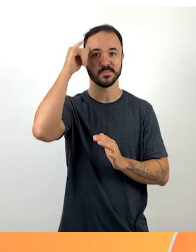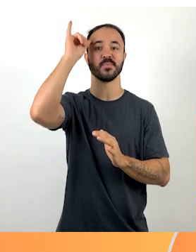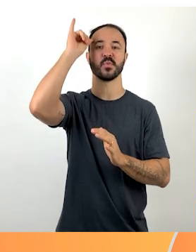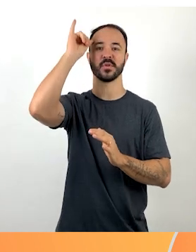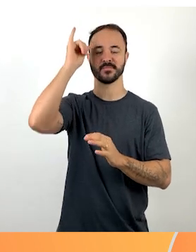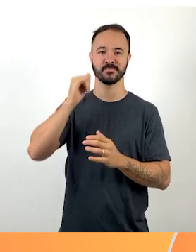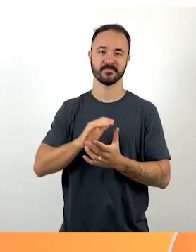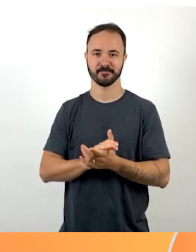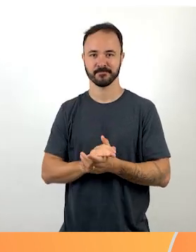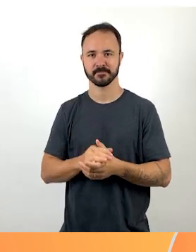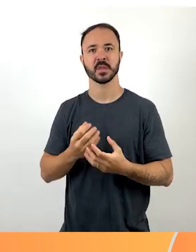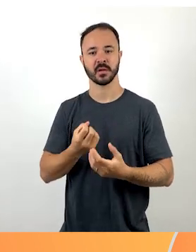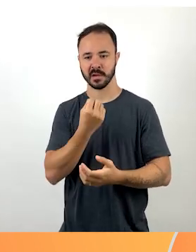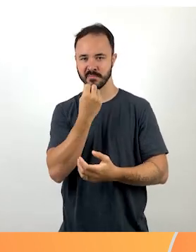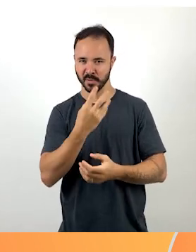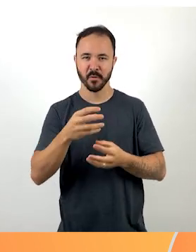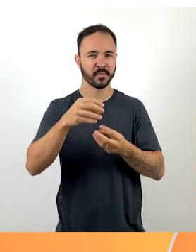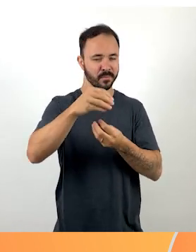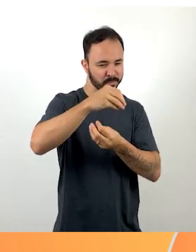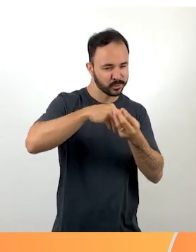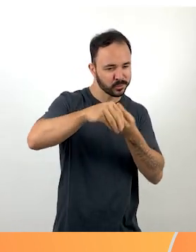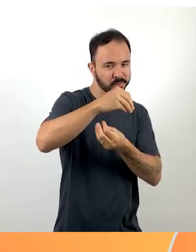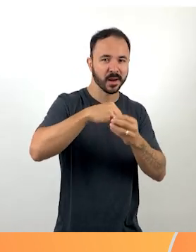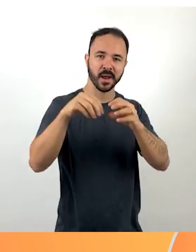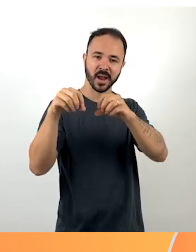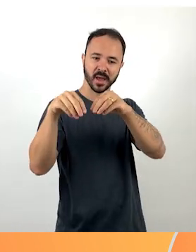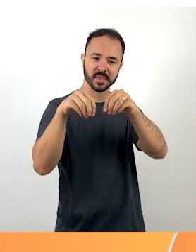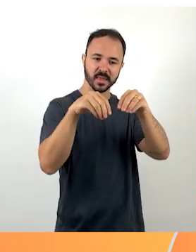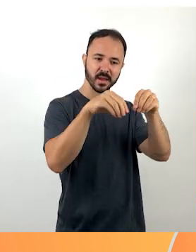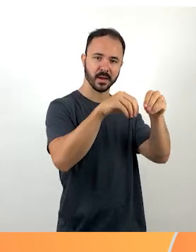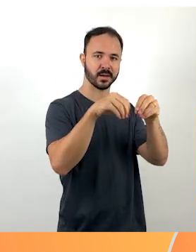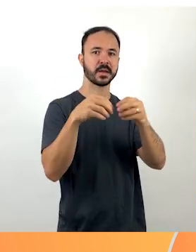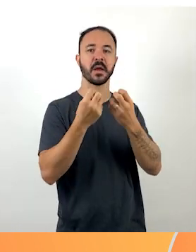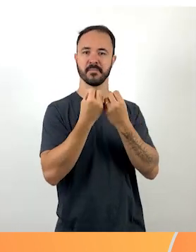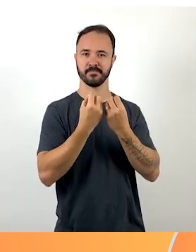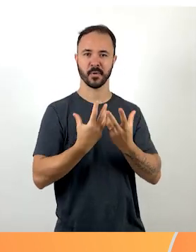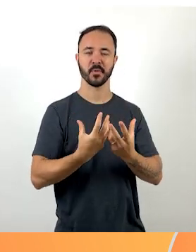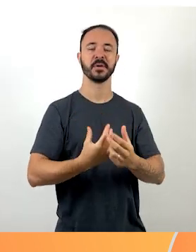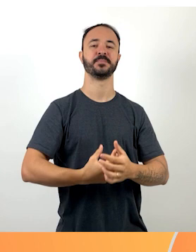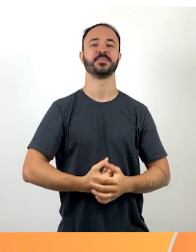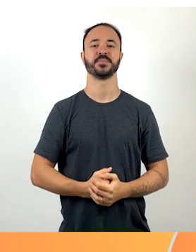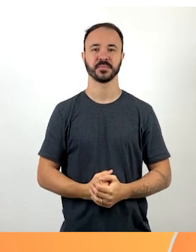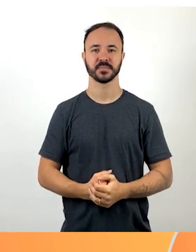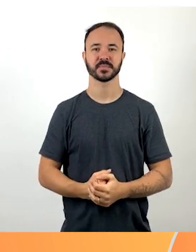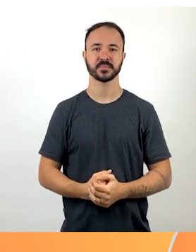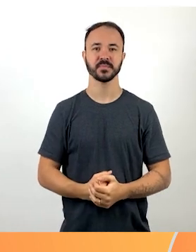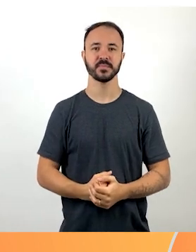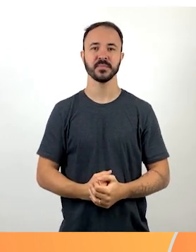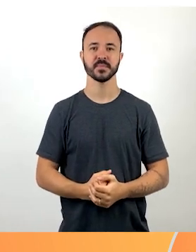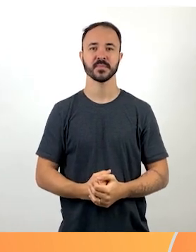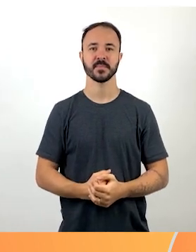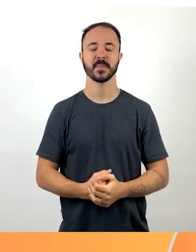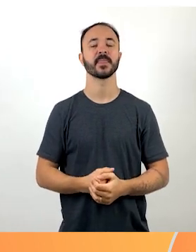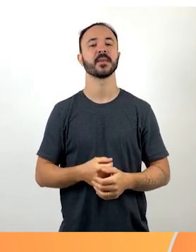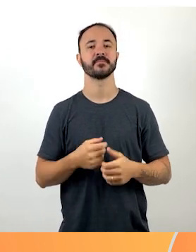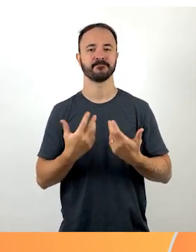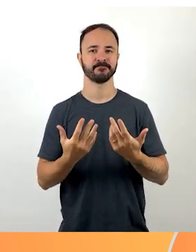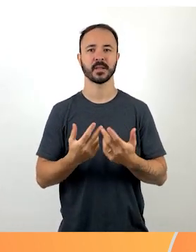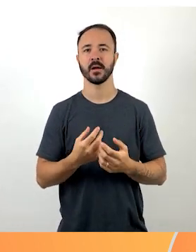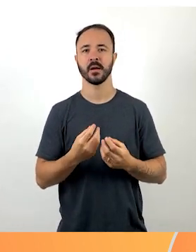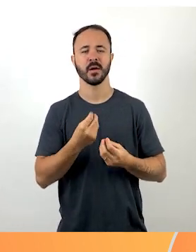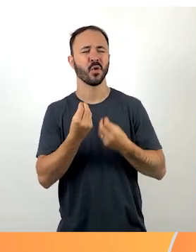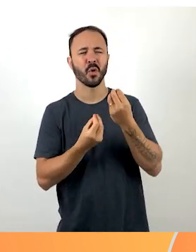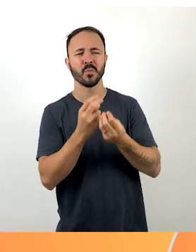Depois tivemos o processo de fazer um paisagismo, também criar espaços verdes na escola. Como